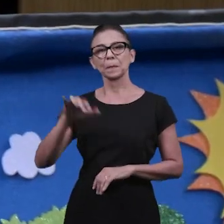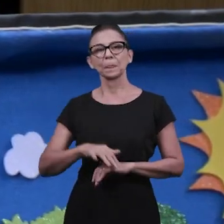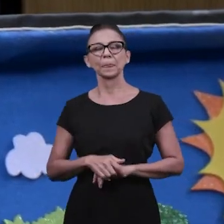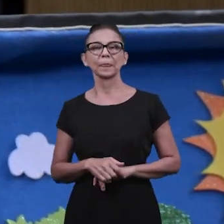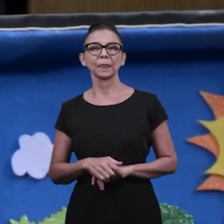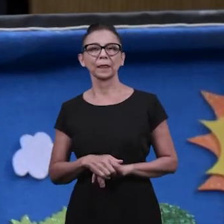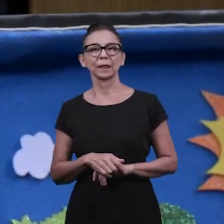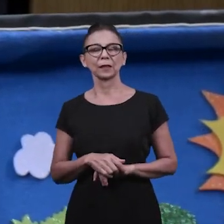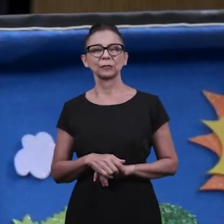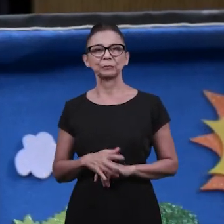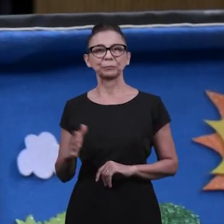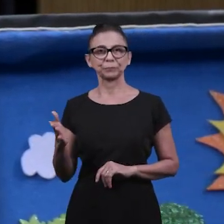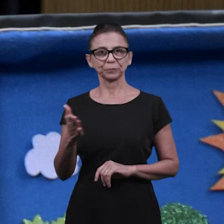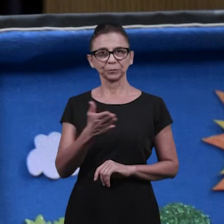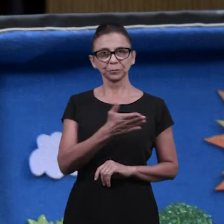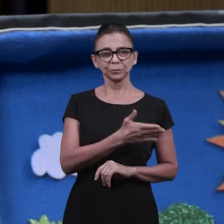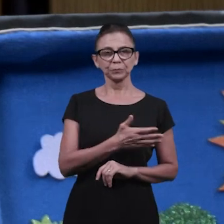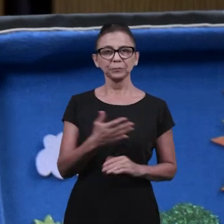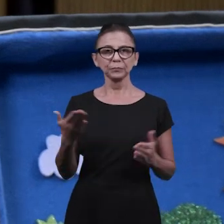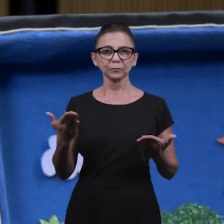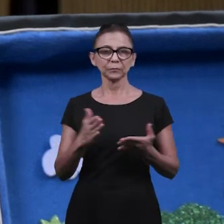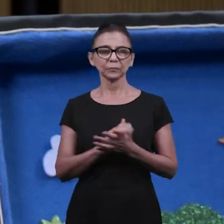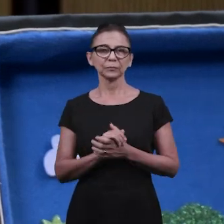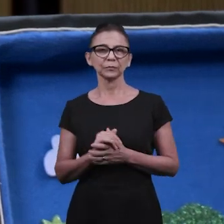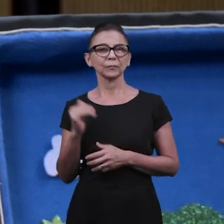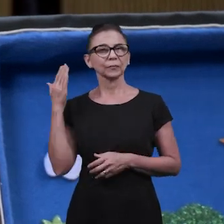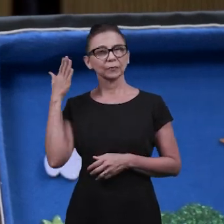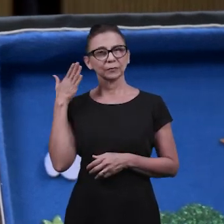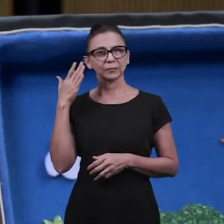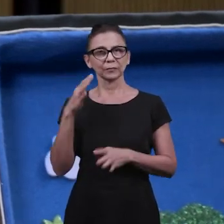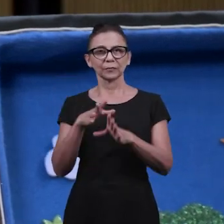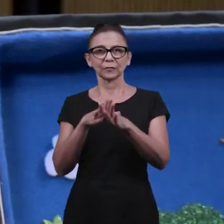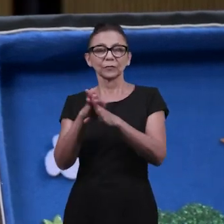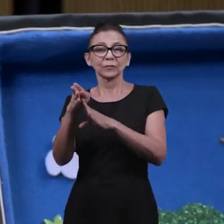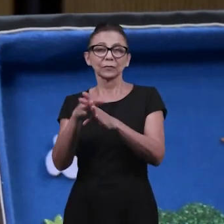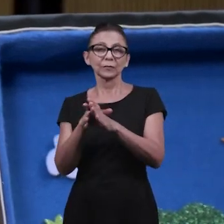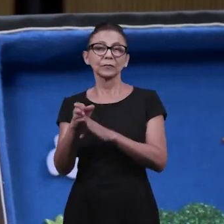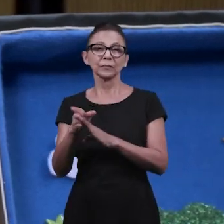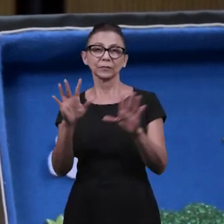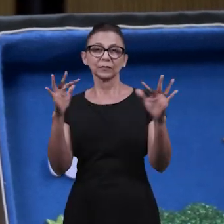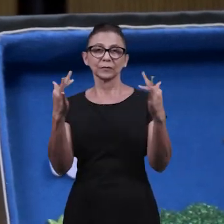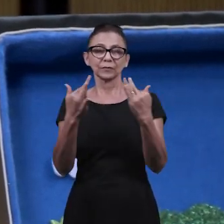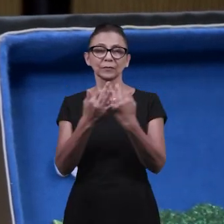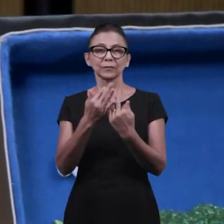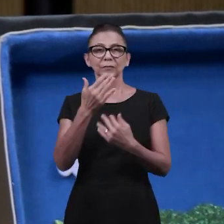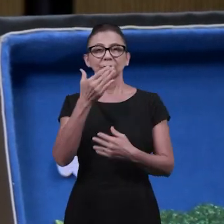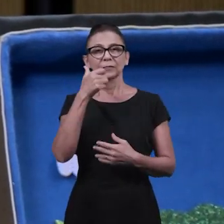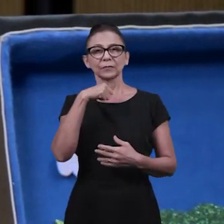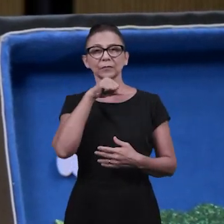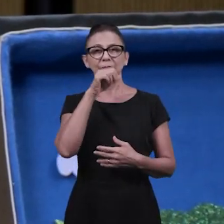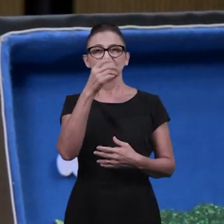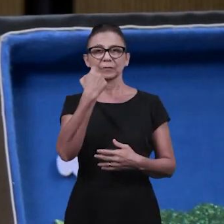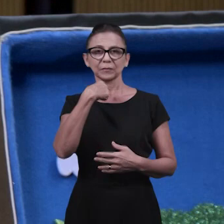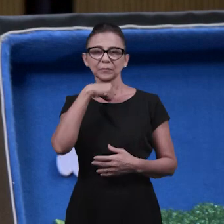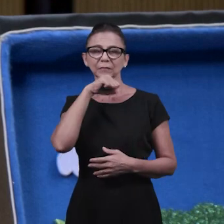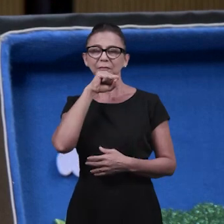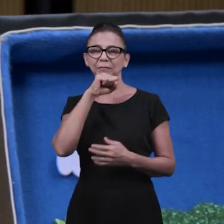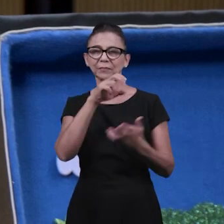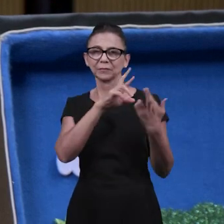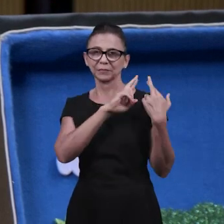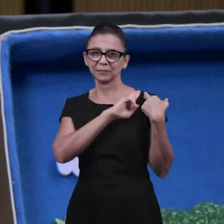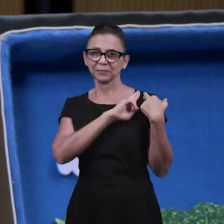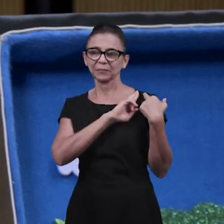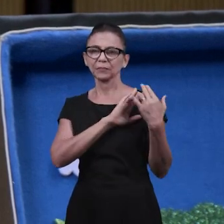Agora, nós queremos deixar uma palavra para os pais e os responsáveis. Bartimeu perseverou